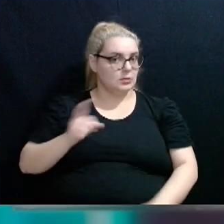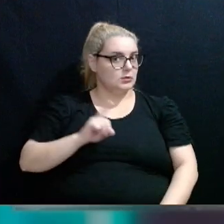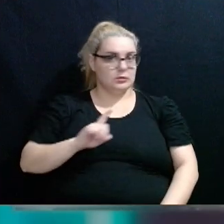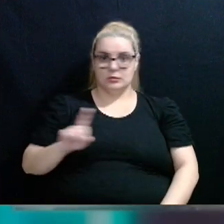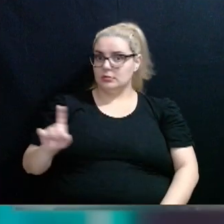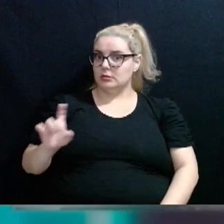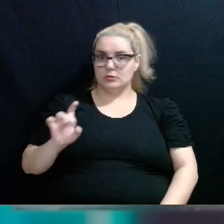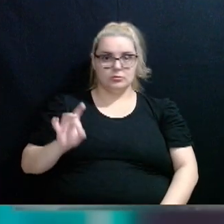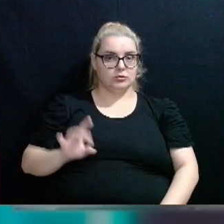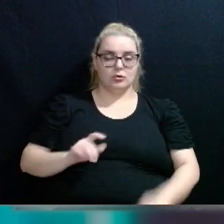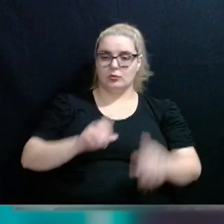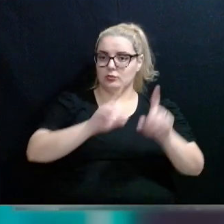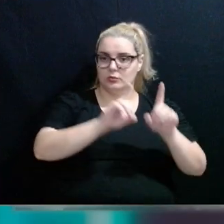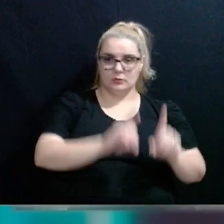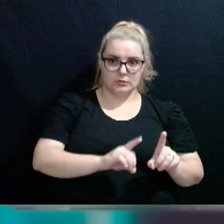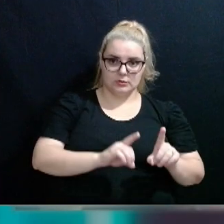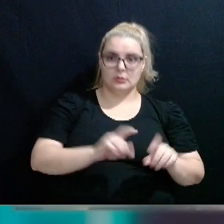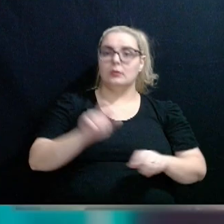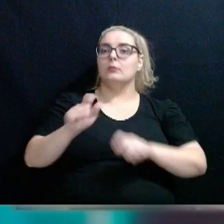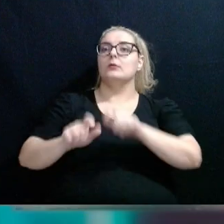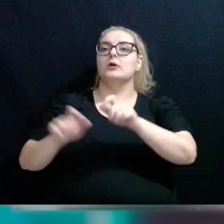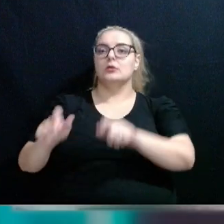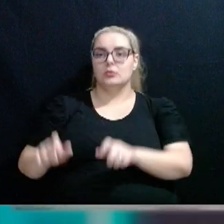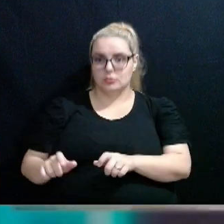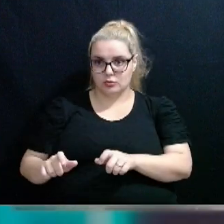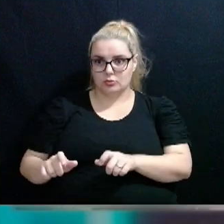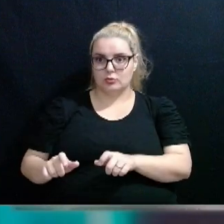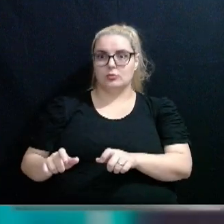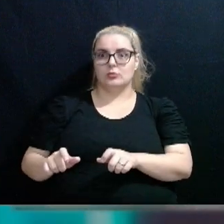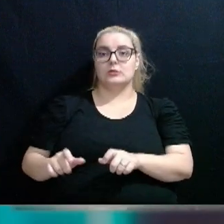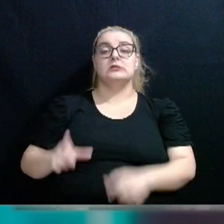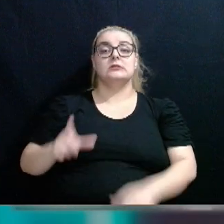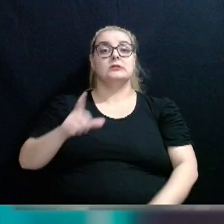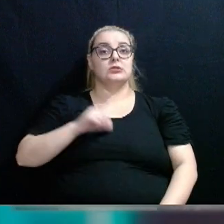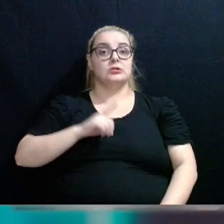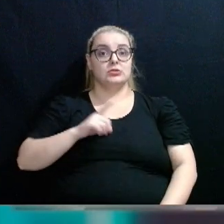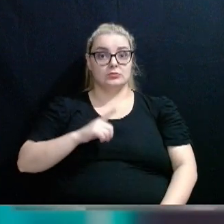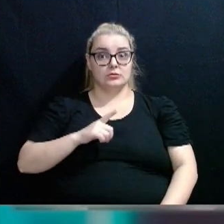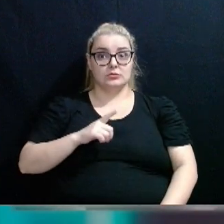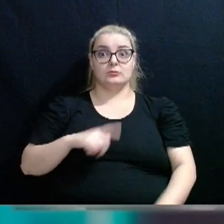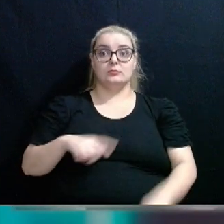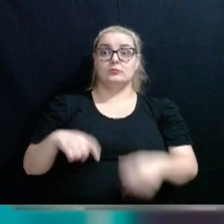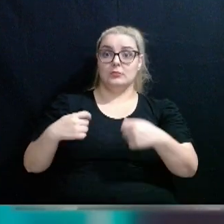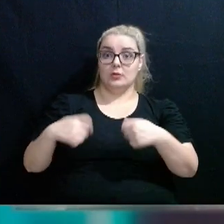deficiência, pessoas que estivessem necessitando de